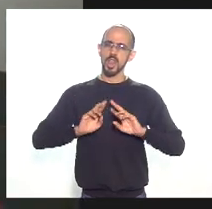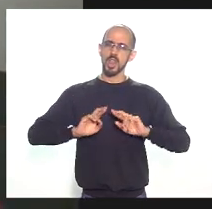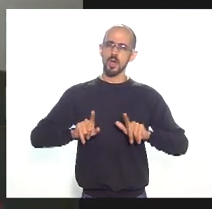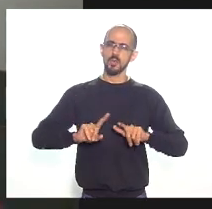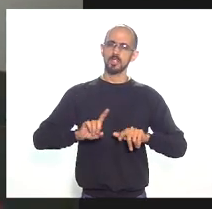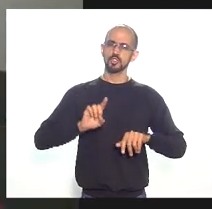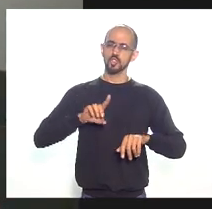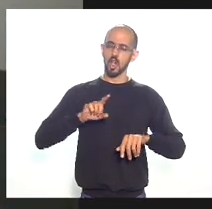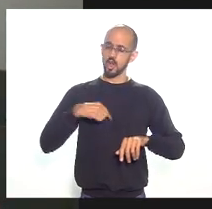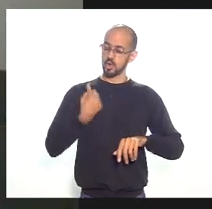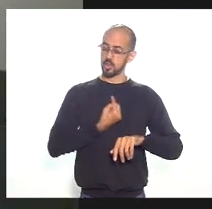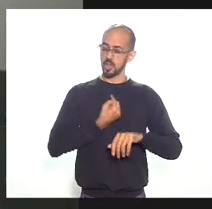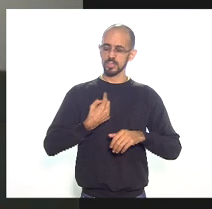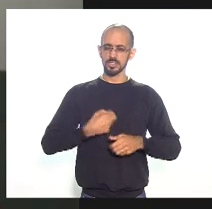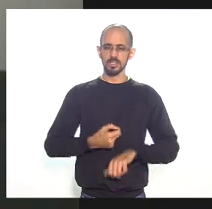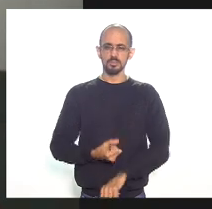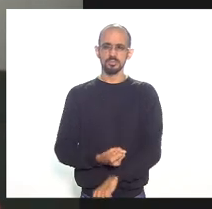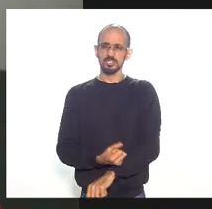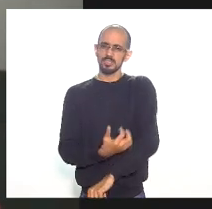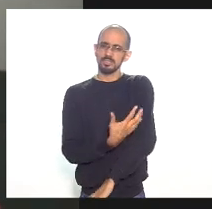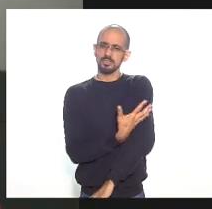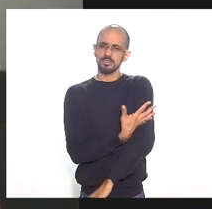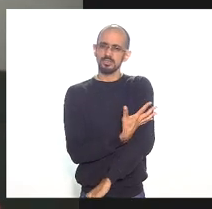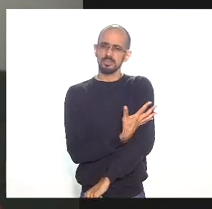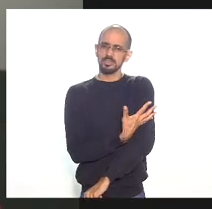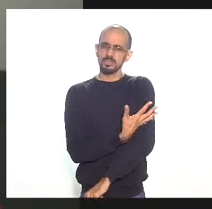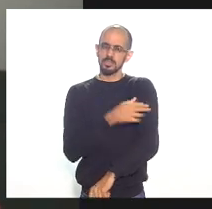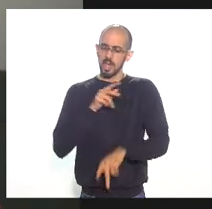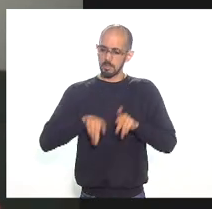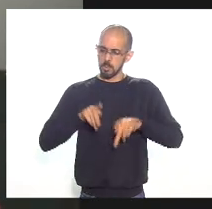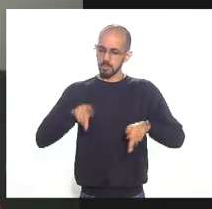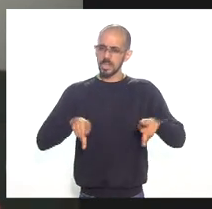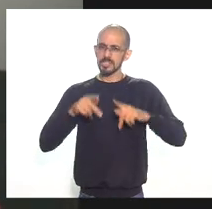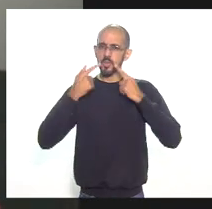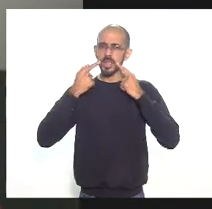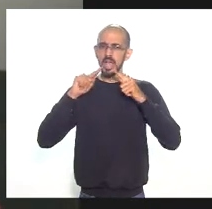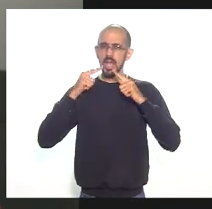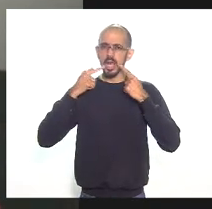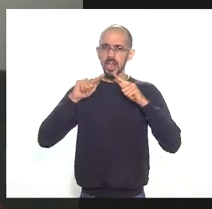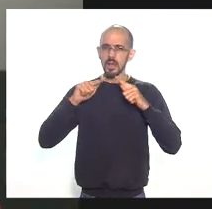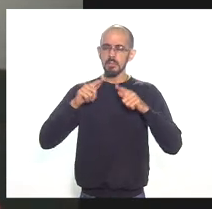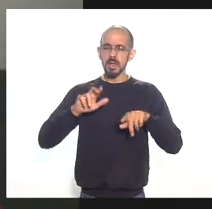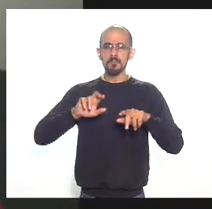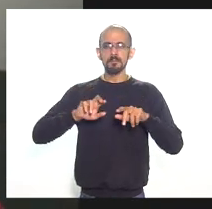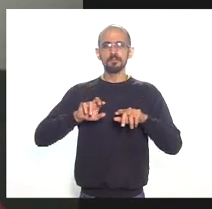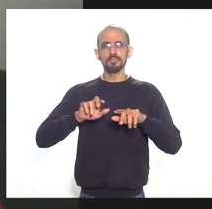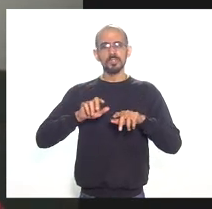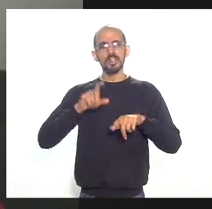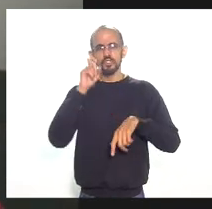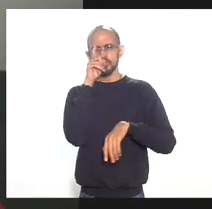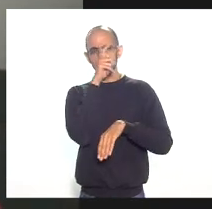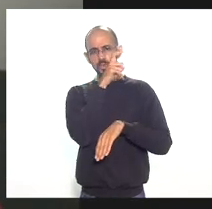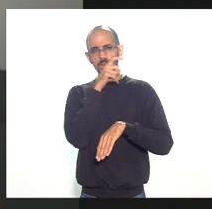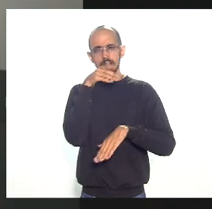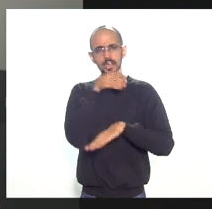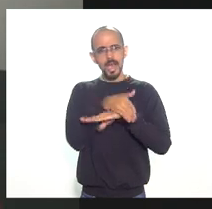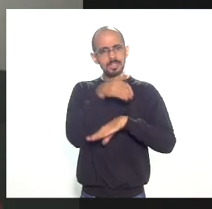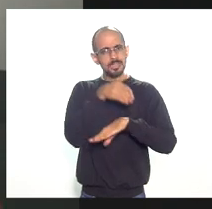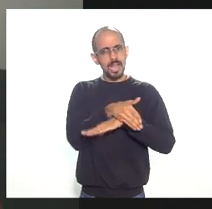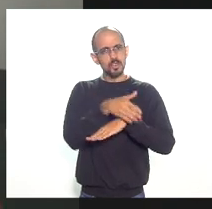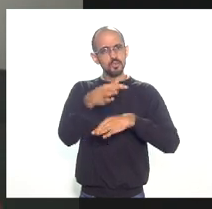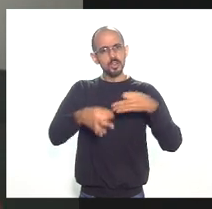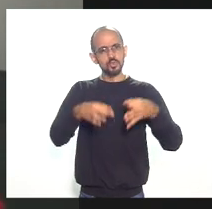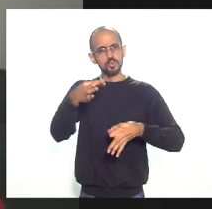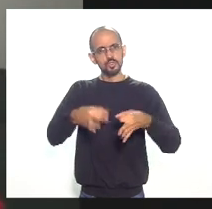sensíveis às reivindicações da população que já tem uma dificuldade no acesso à justiça, no